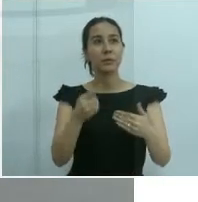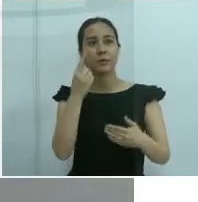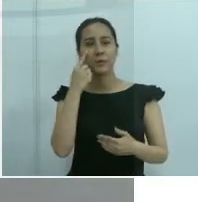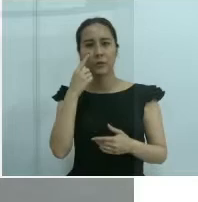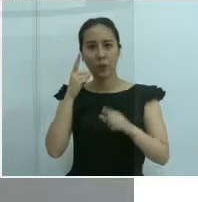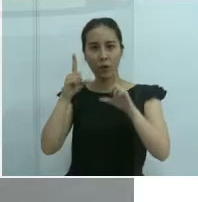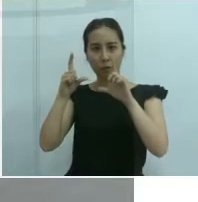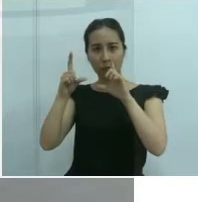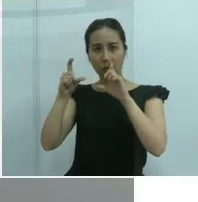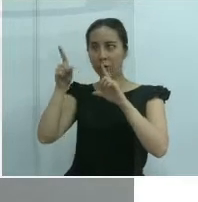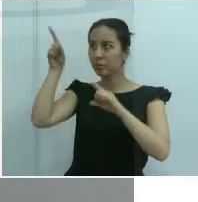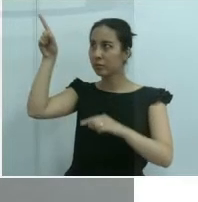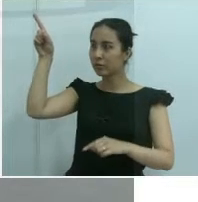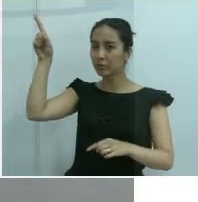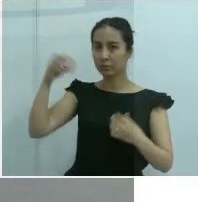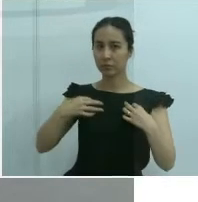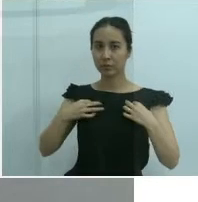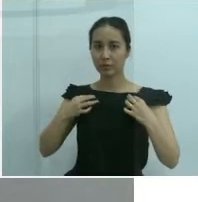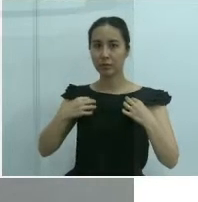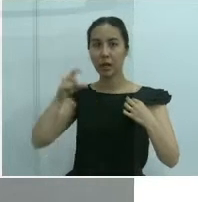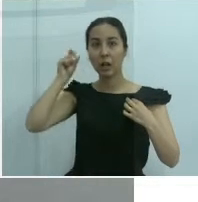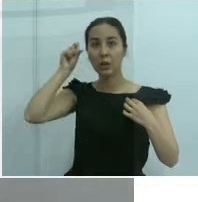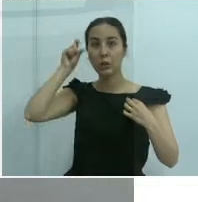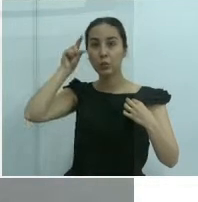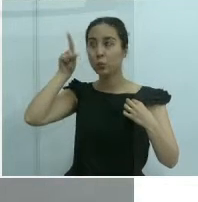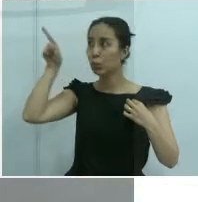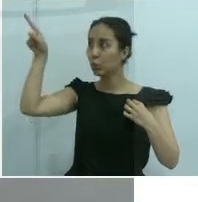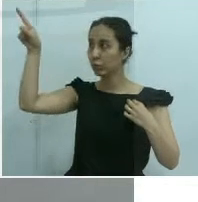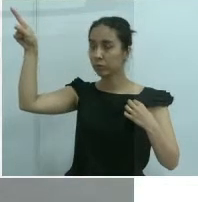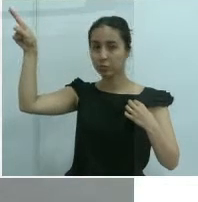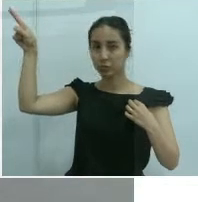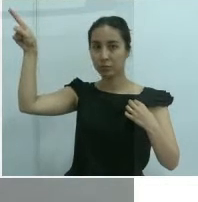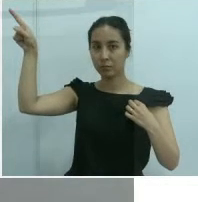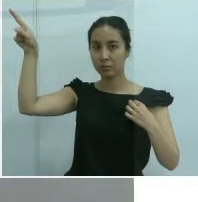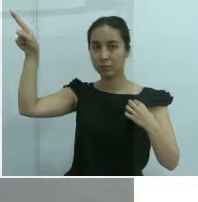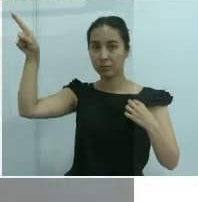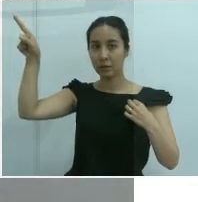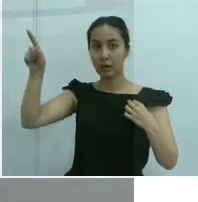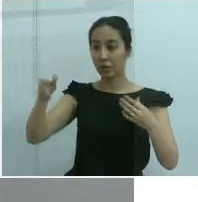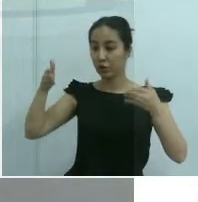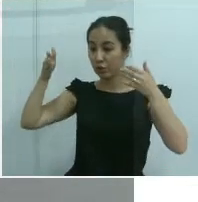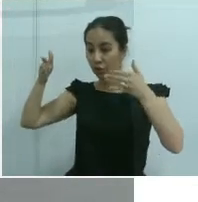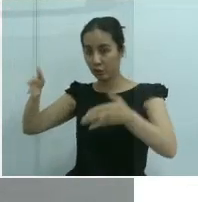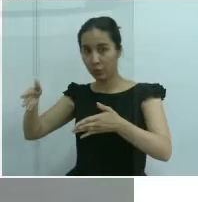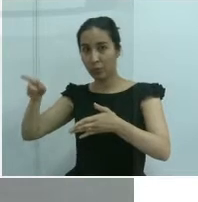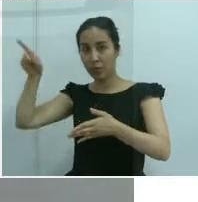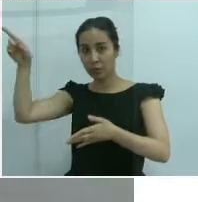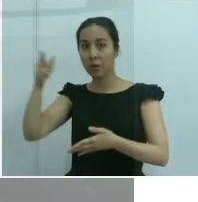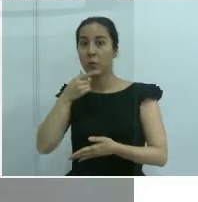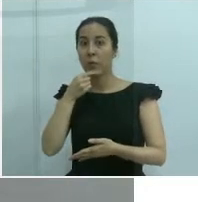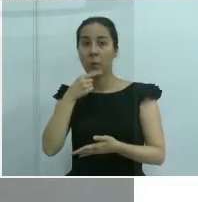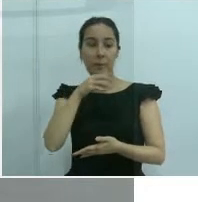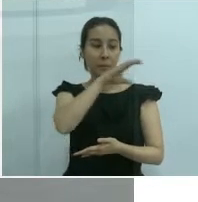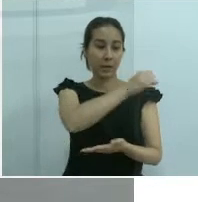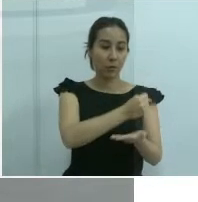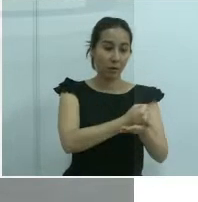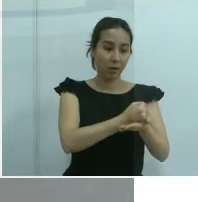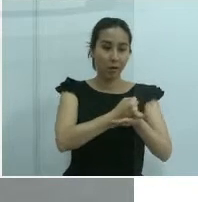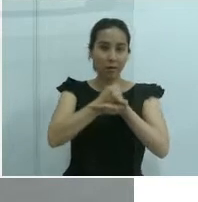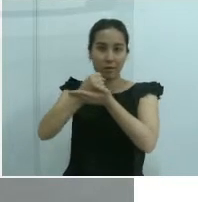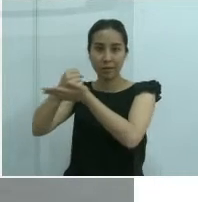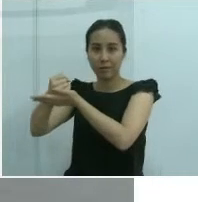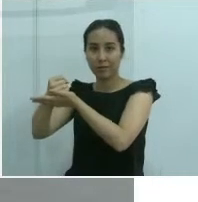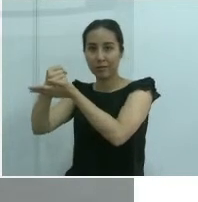colocou no seu automóvel nos levou para tudo quanto era canto nesse exato local onde nós estamos era o sítio aonde a